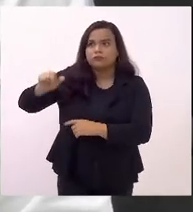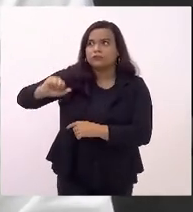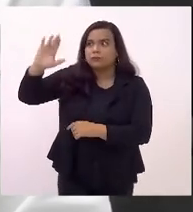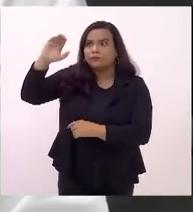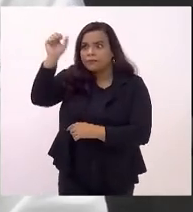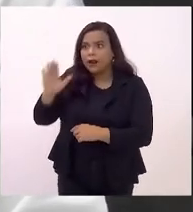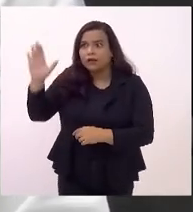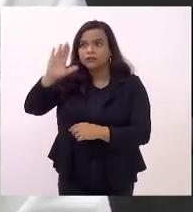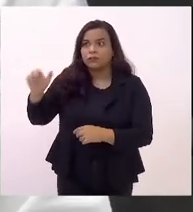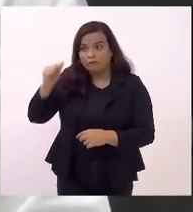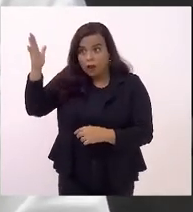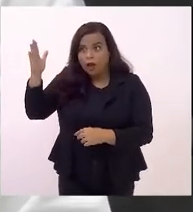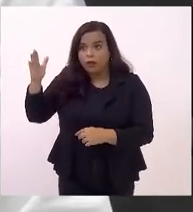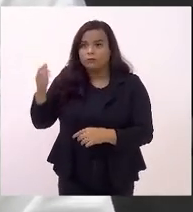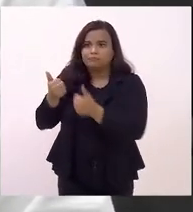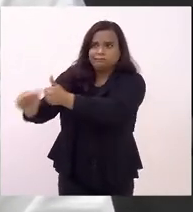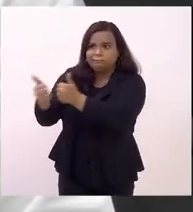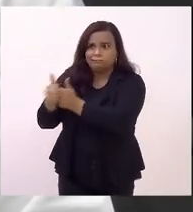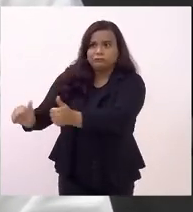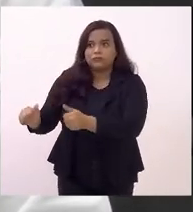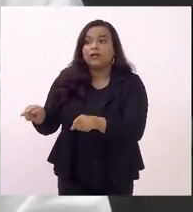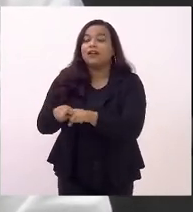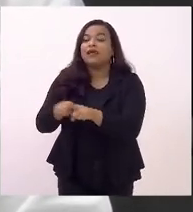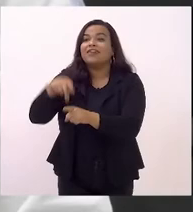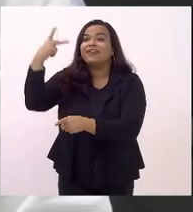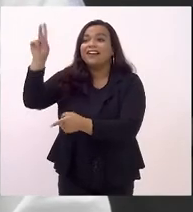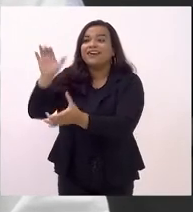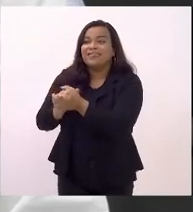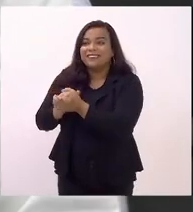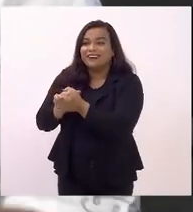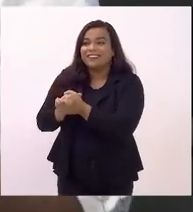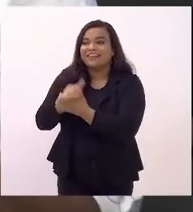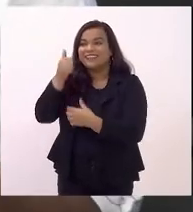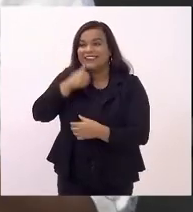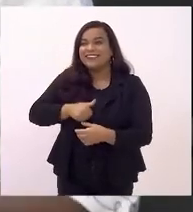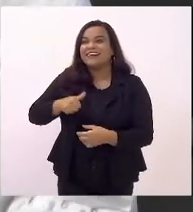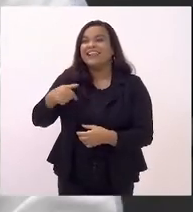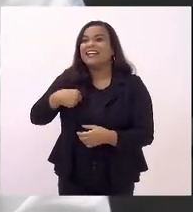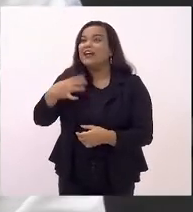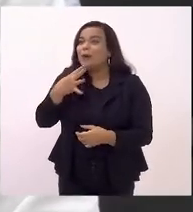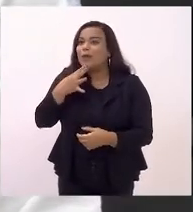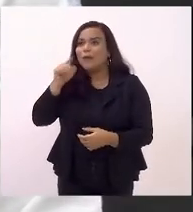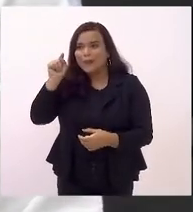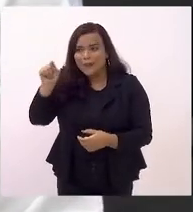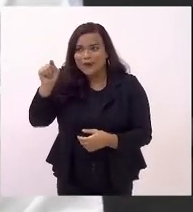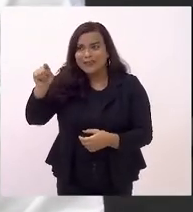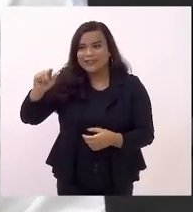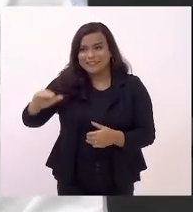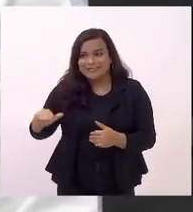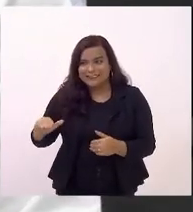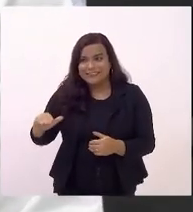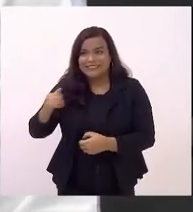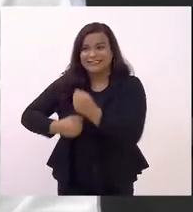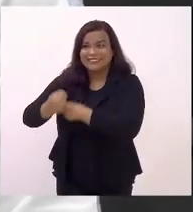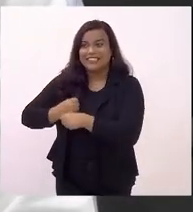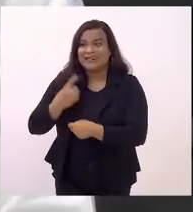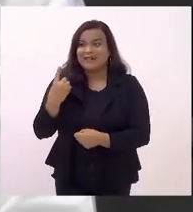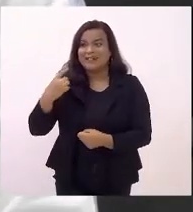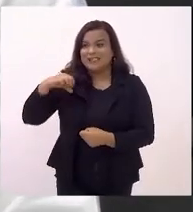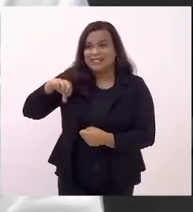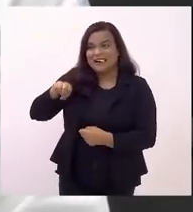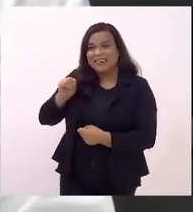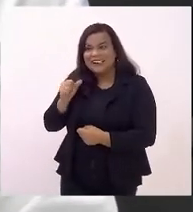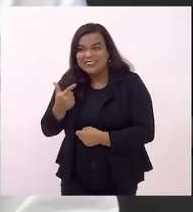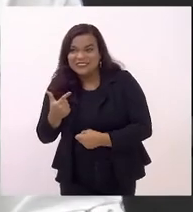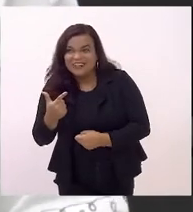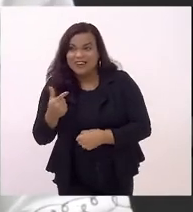E a sua companheira Ana Miller, que eu conheci num jipinho, em 82,